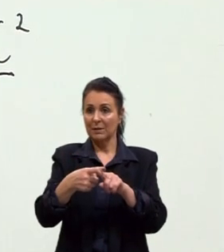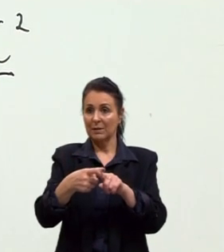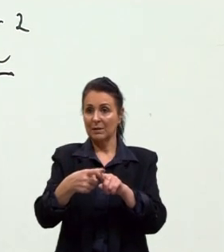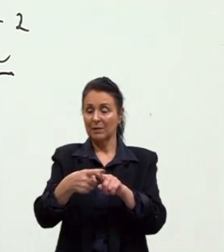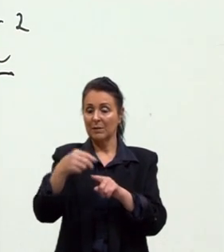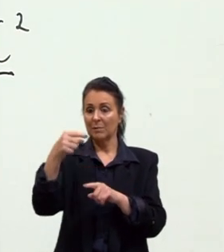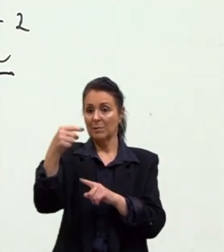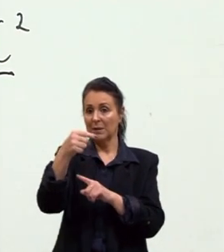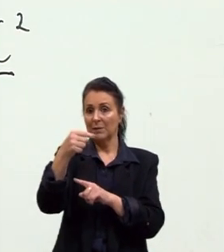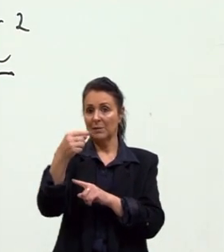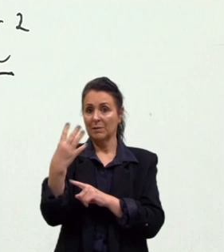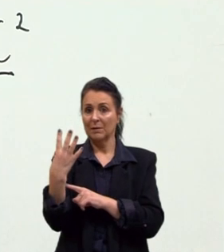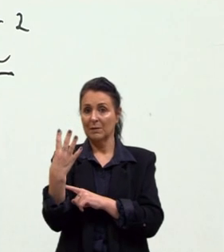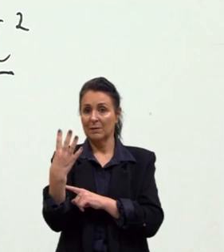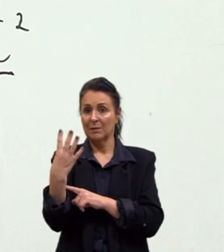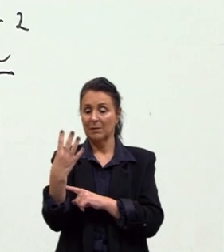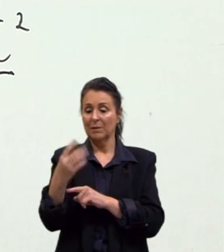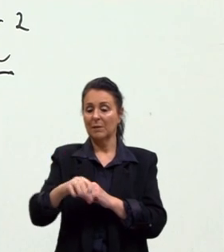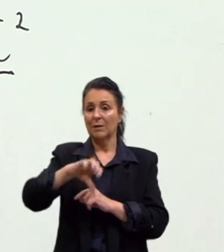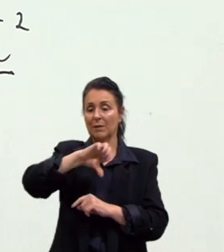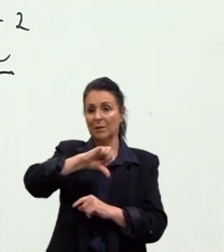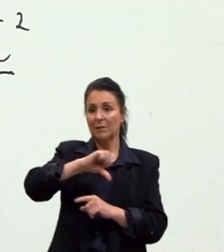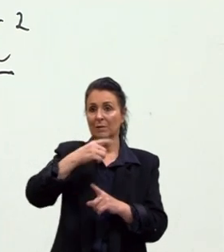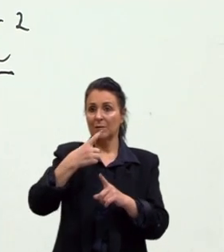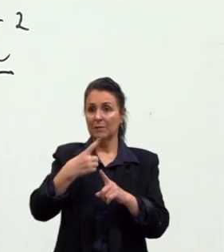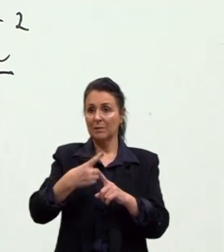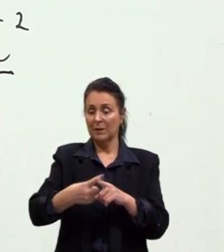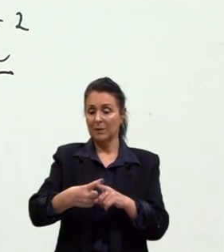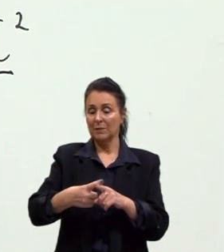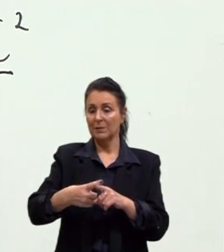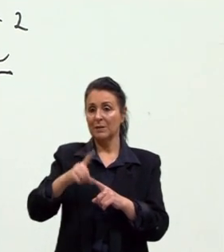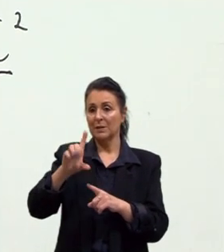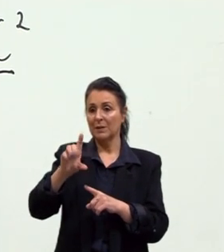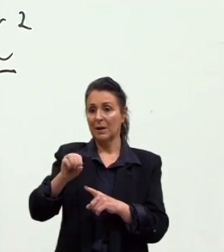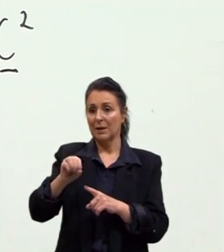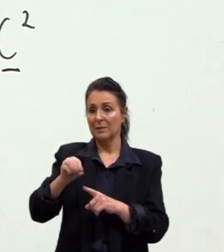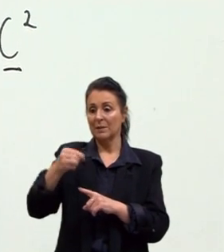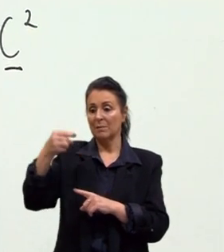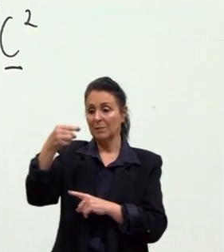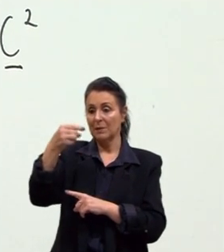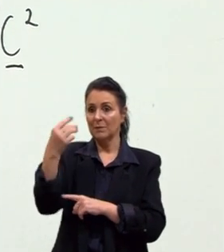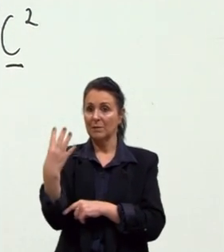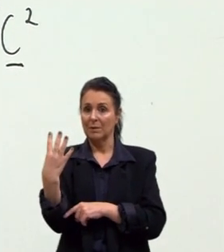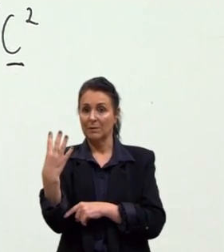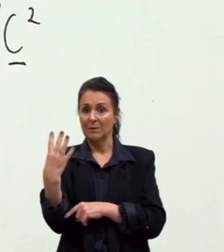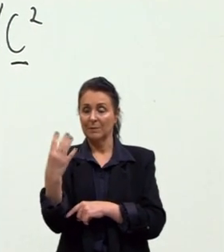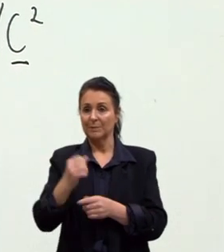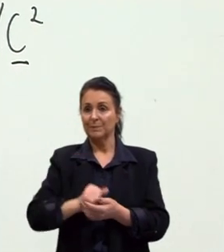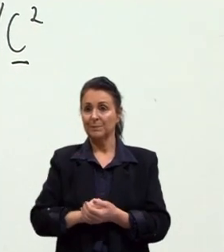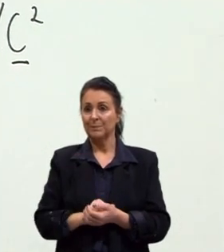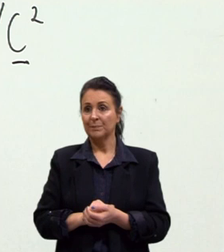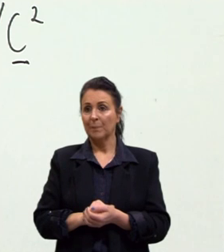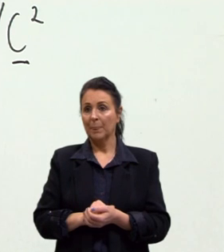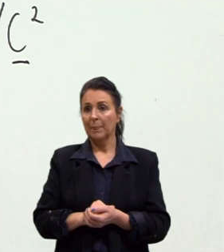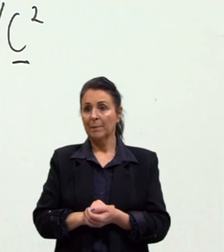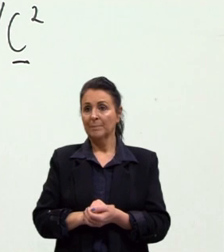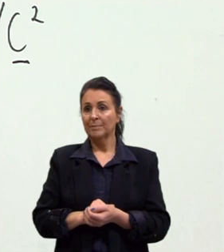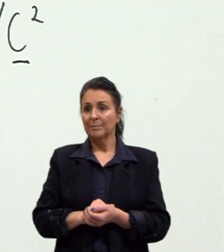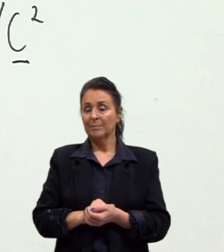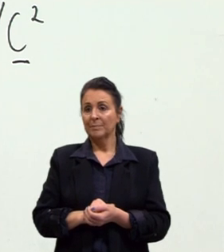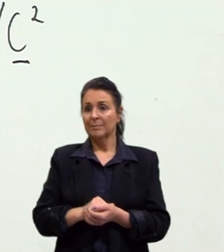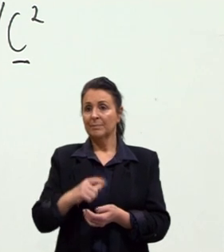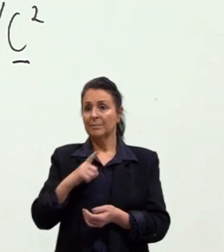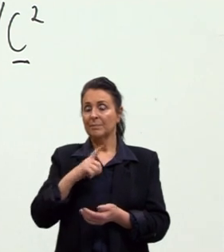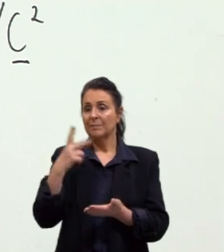menos 49 x 10 elevado a menos 4 tá quê que acontece